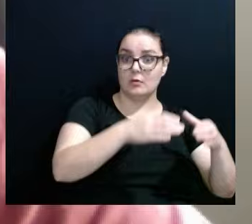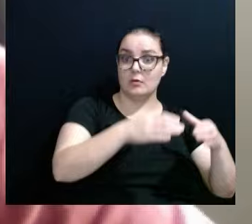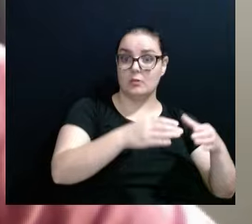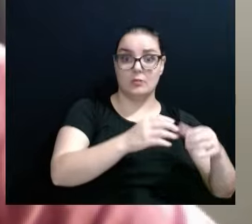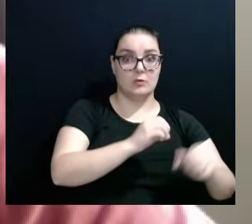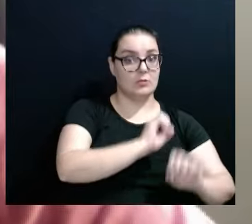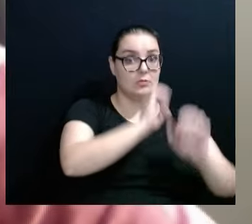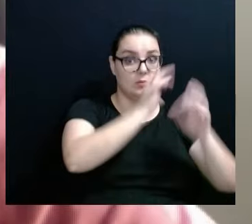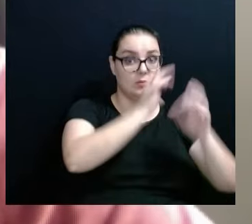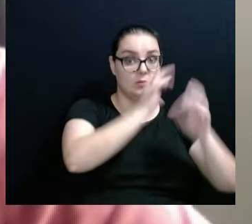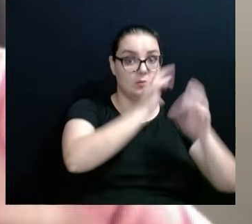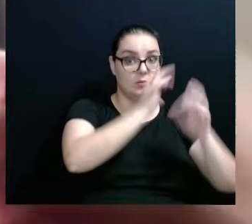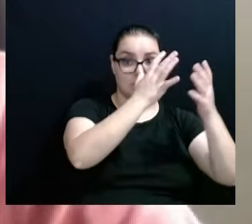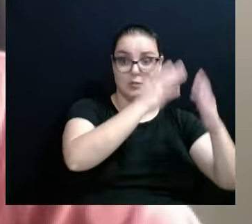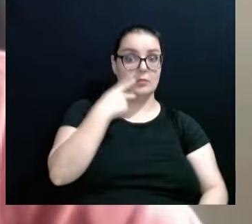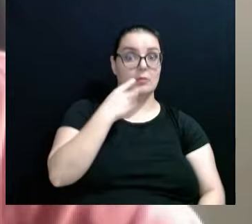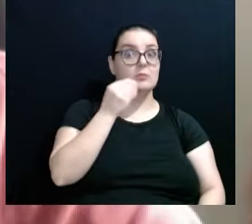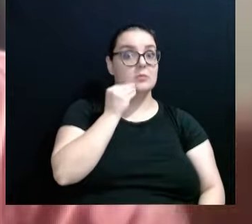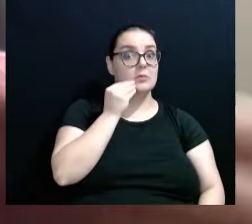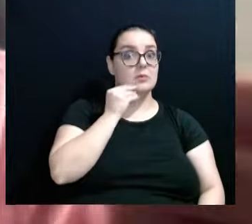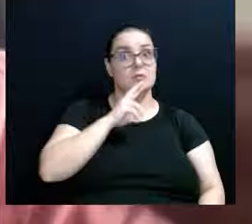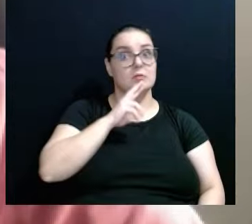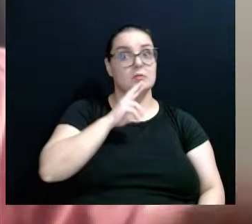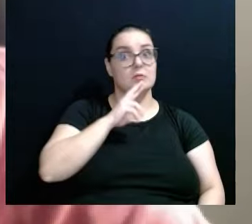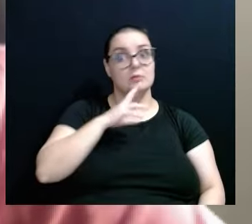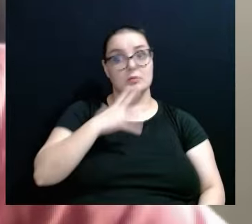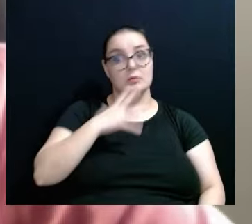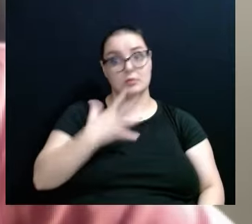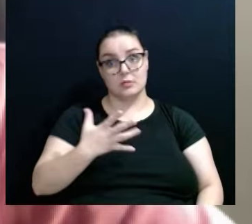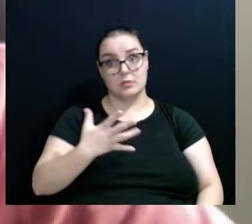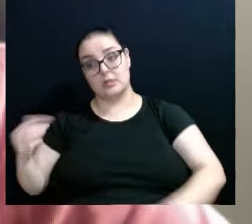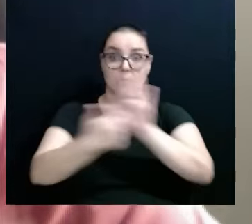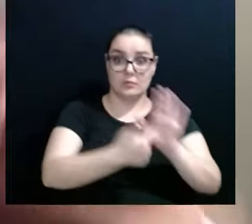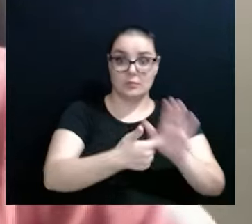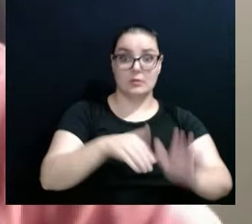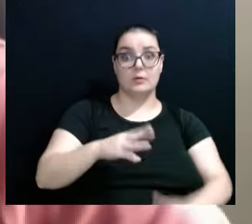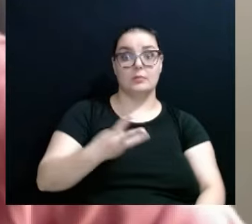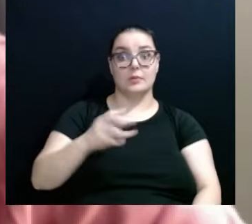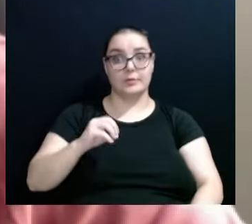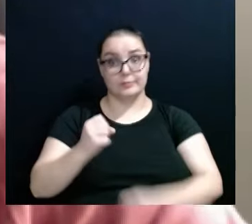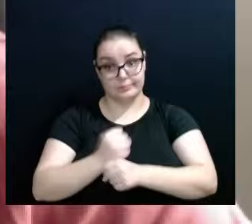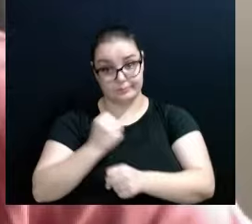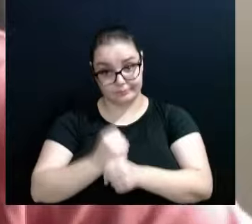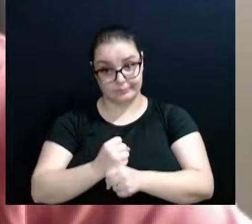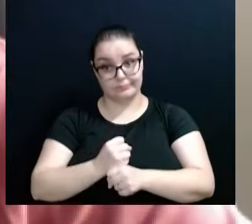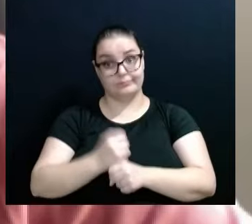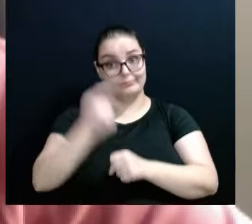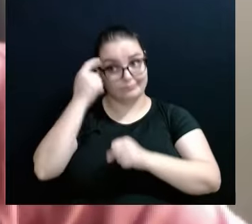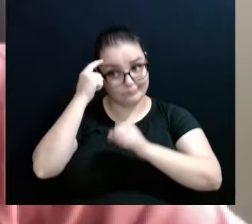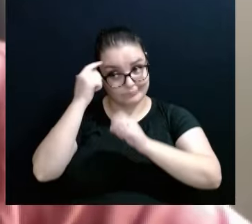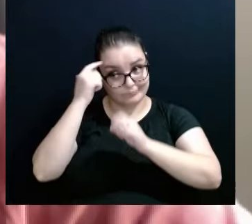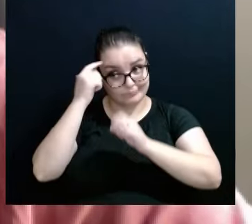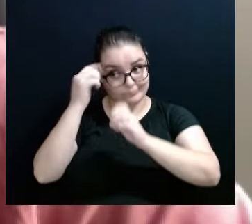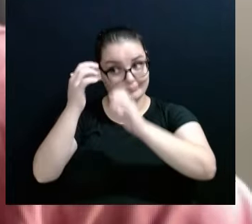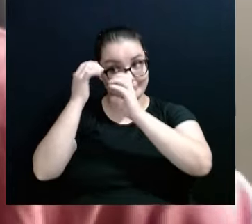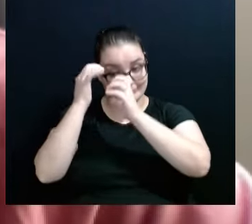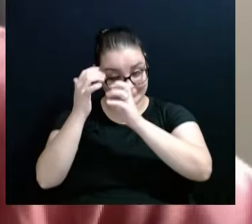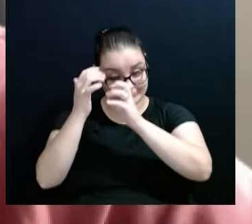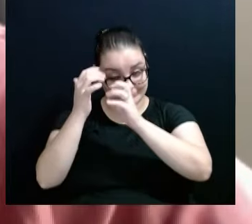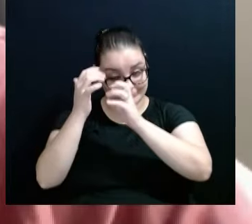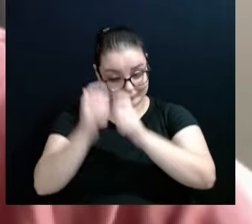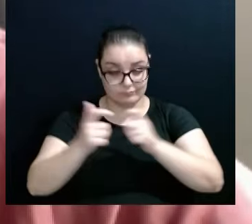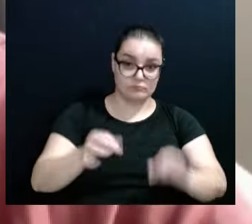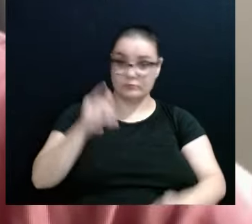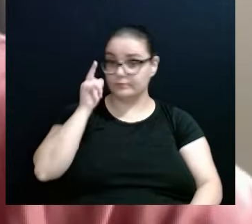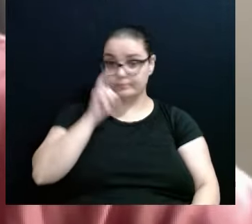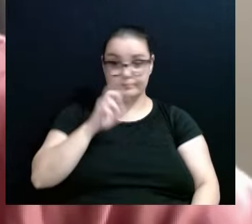a Convenção do Clima, é uma instância política para tentar resolver o problema. E já está há mais de 30 anos batendo cabeça, em